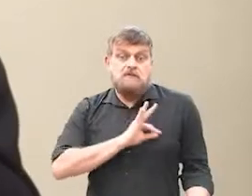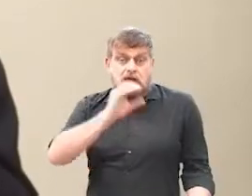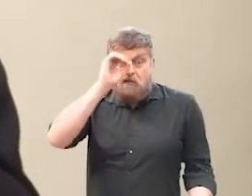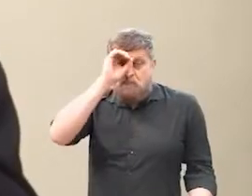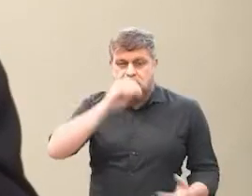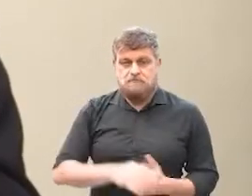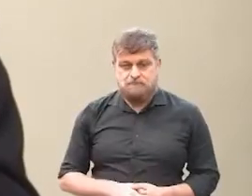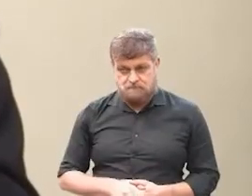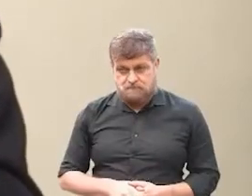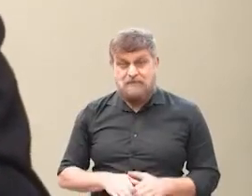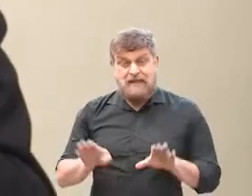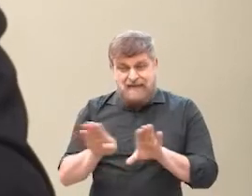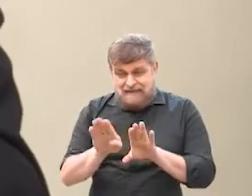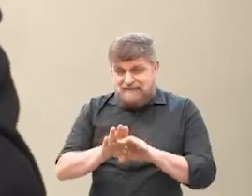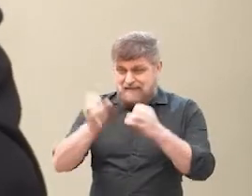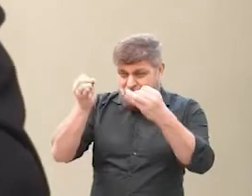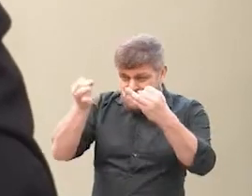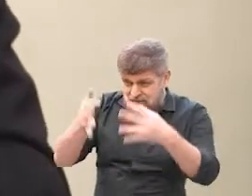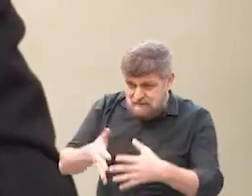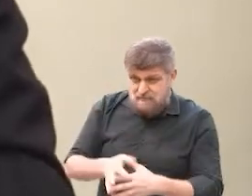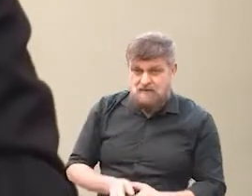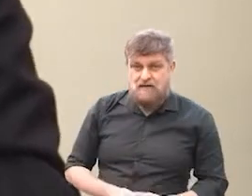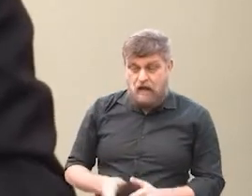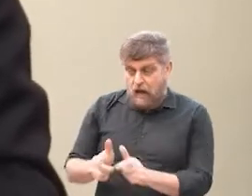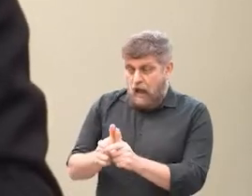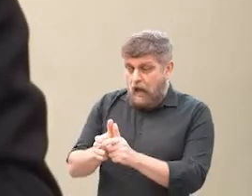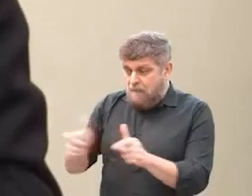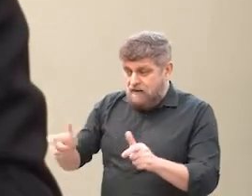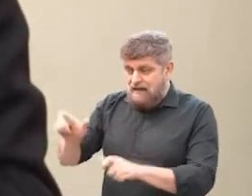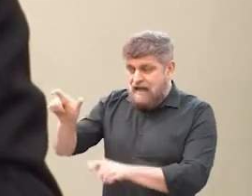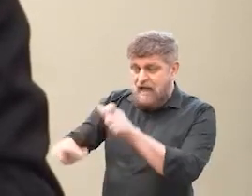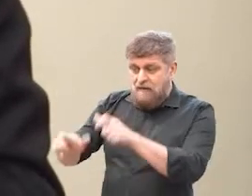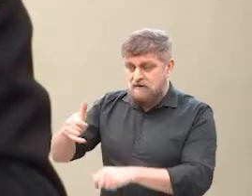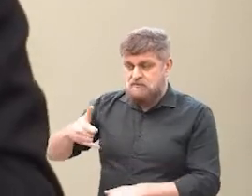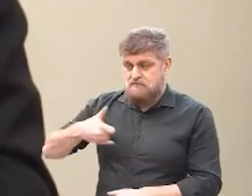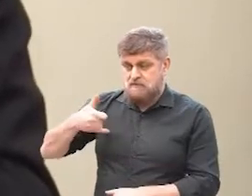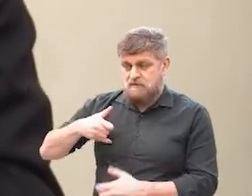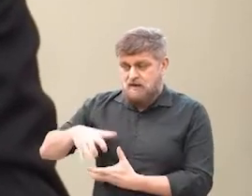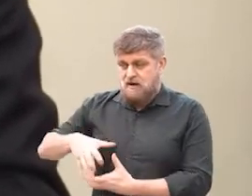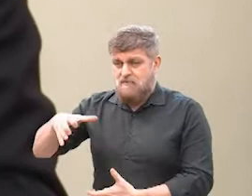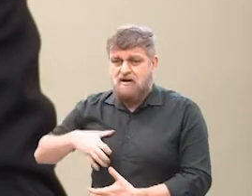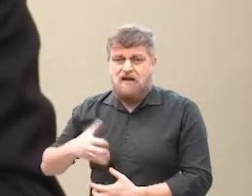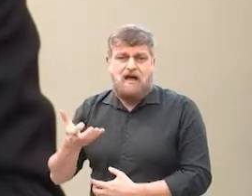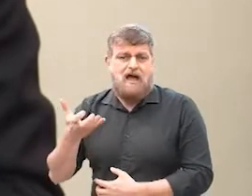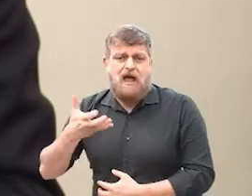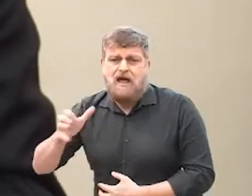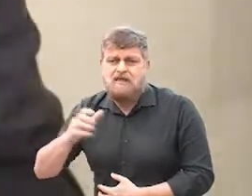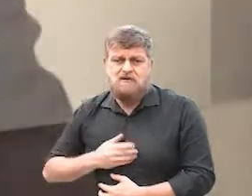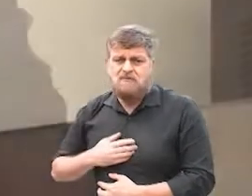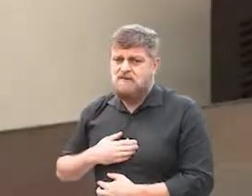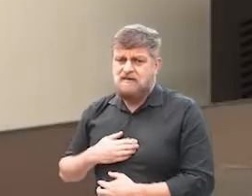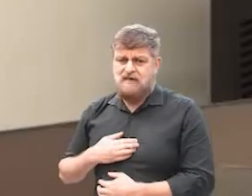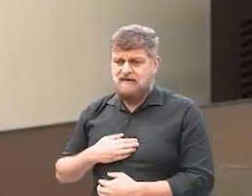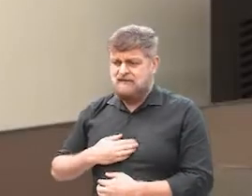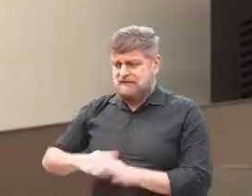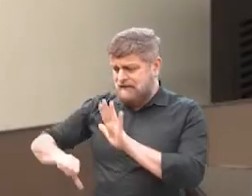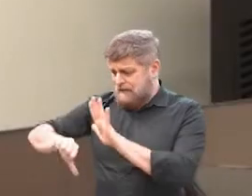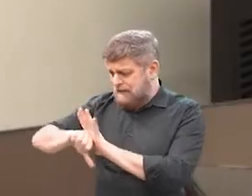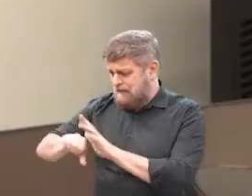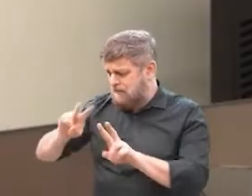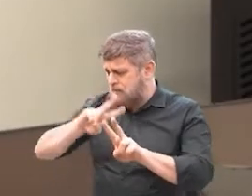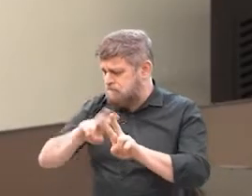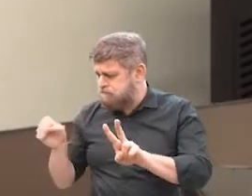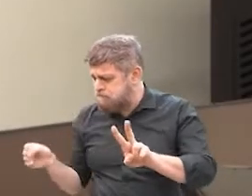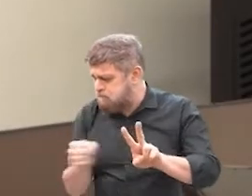O delegado explica também que, em grande parte dos casos, o idoso não quer que seu agressor seja punido. Por mais, às vezes, que o